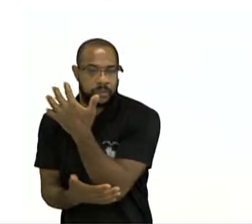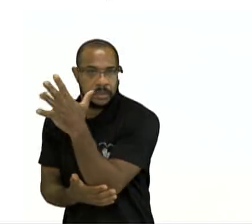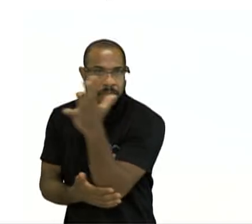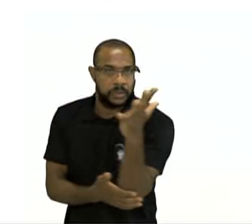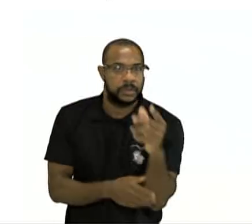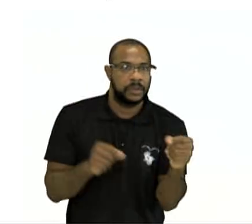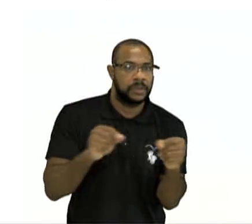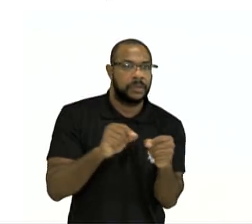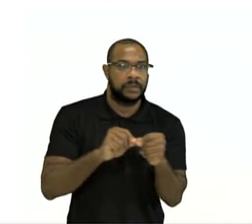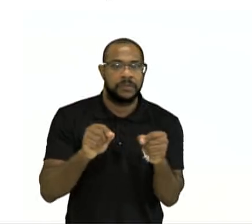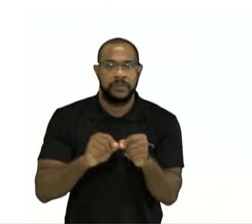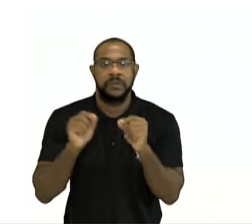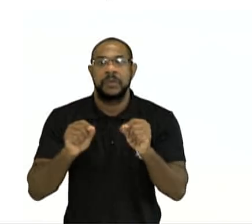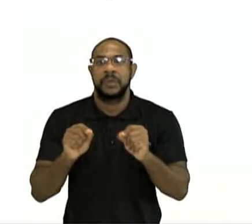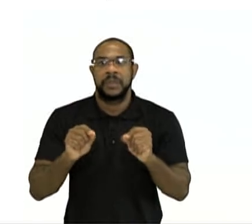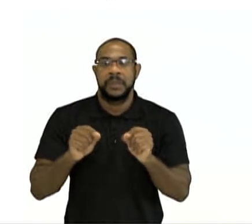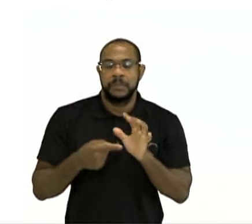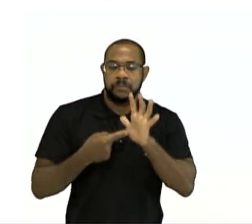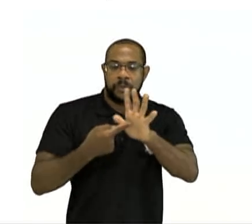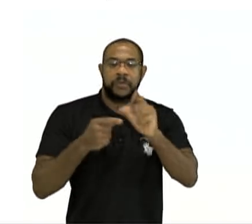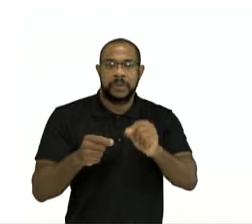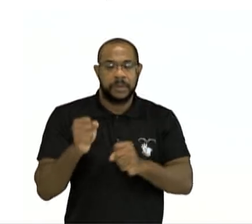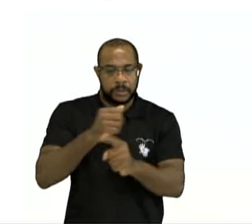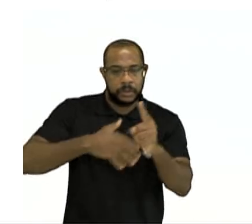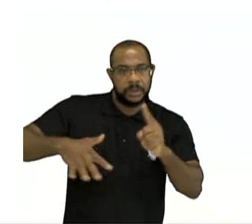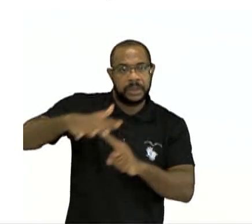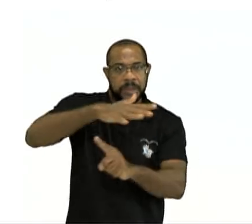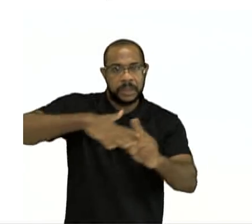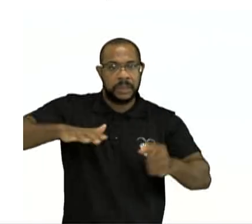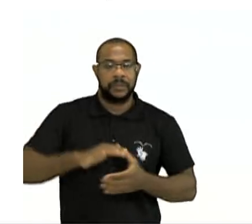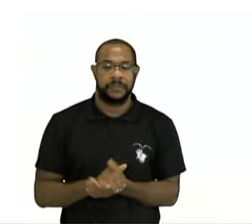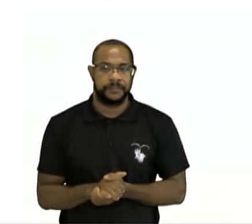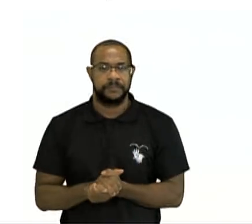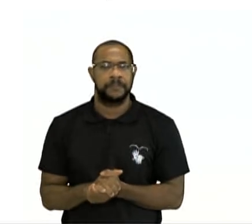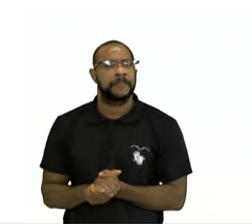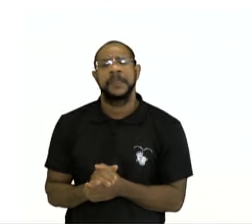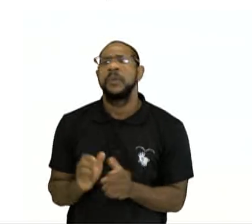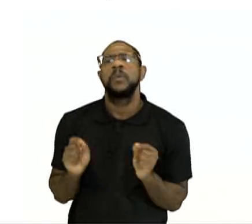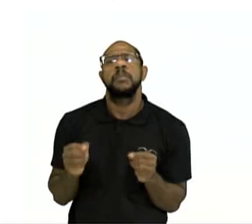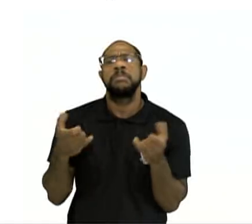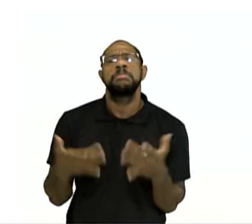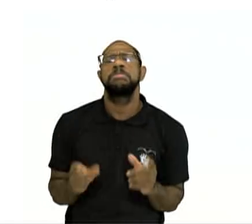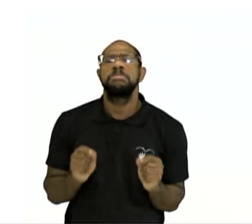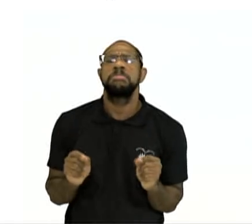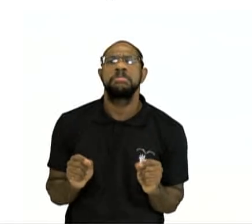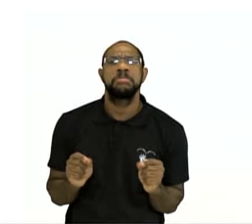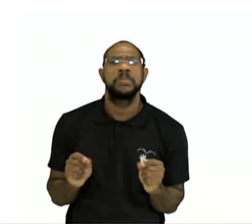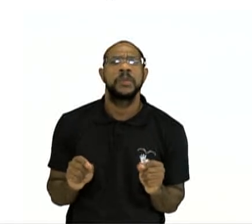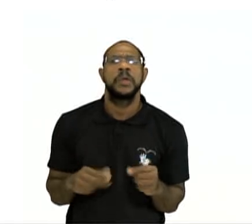por representações sociais. O que isso está querendo dizer para nós? Qual é a